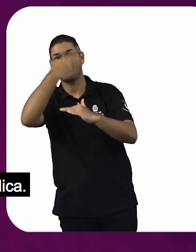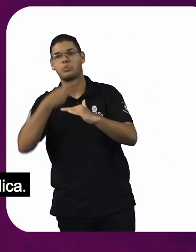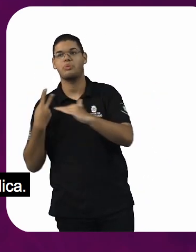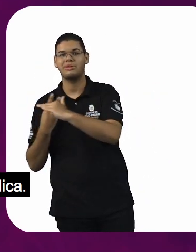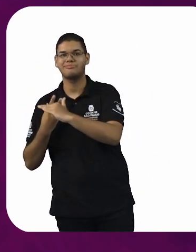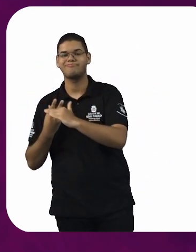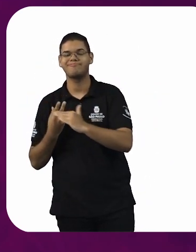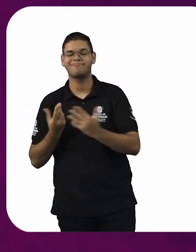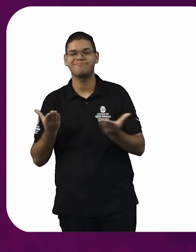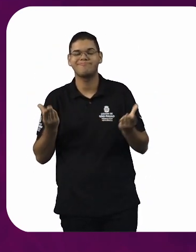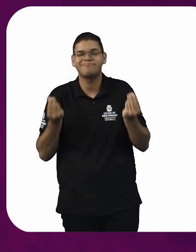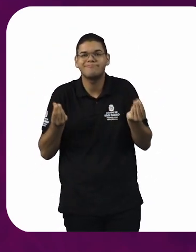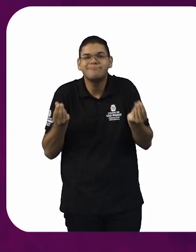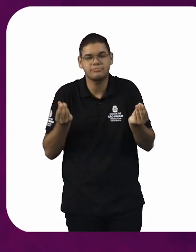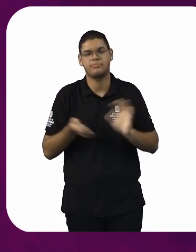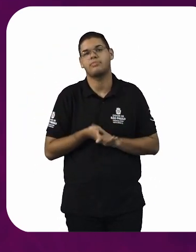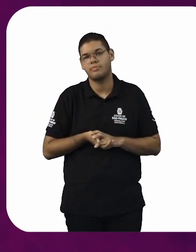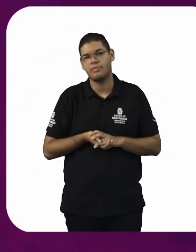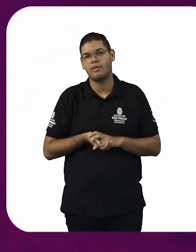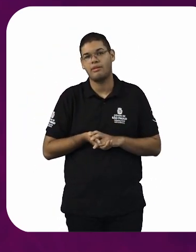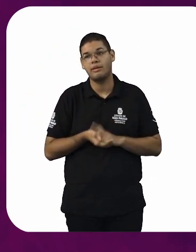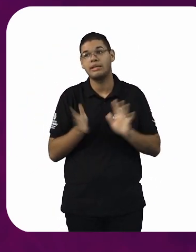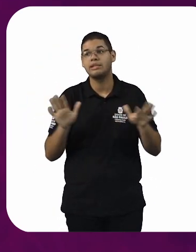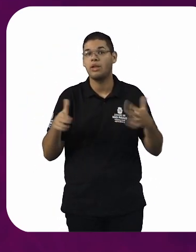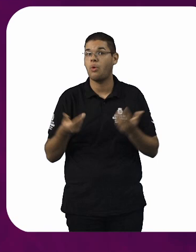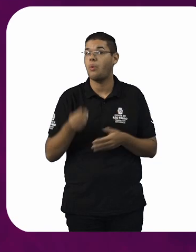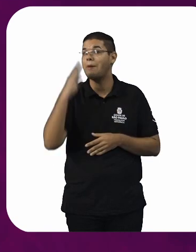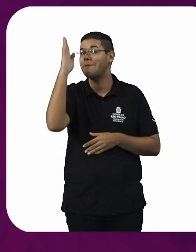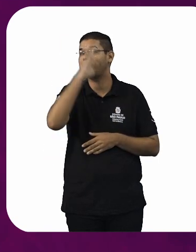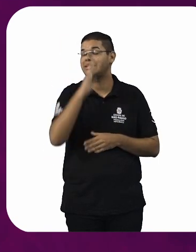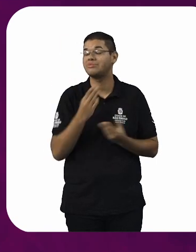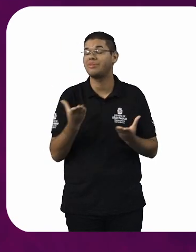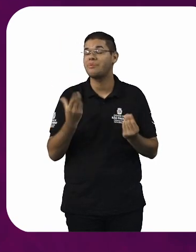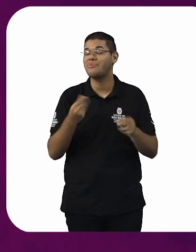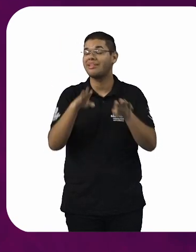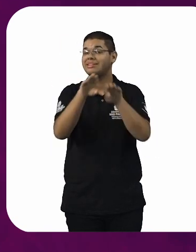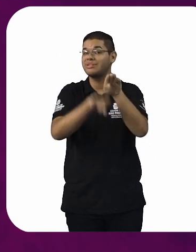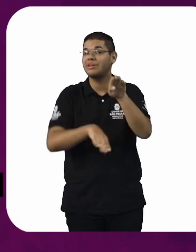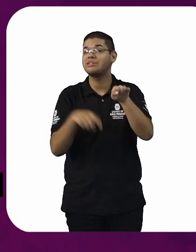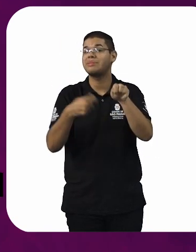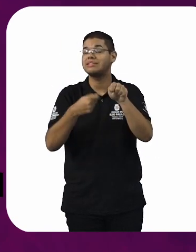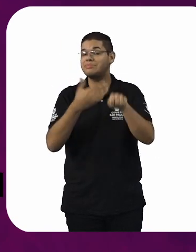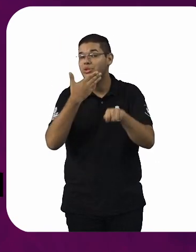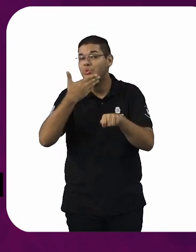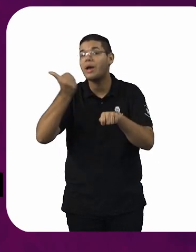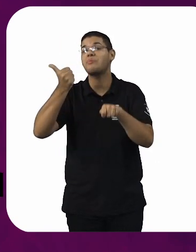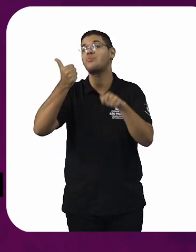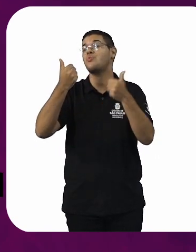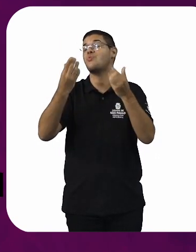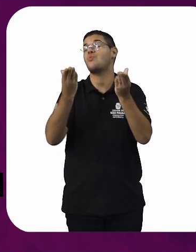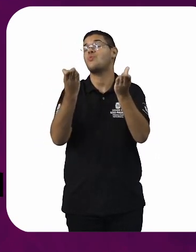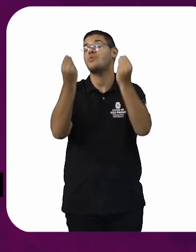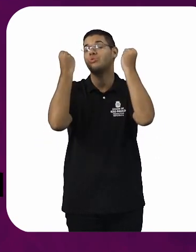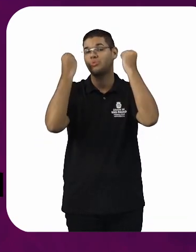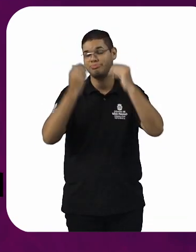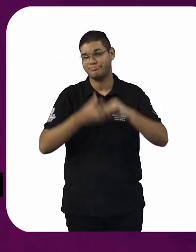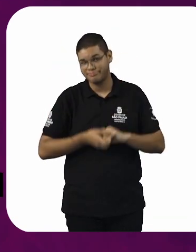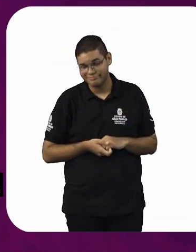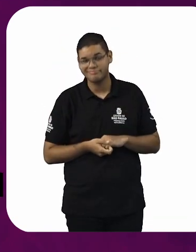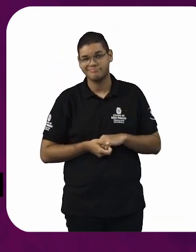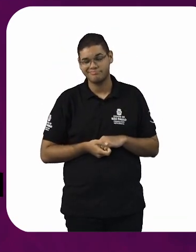questões de segurança pública. Então, o Brasil ainda tem uma conta muito alta para acertar. A sociedade, Regina